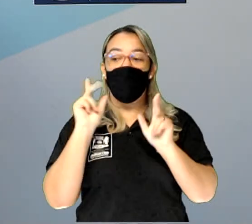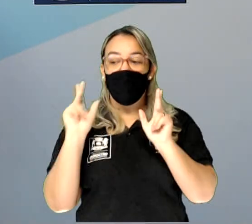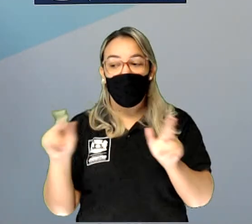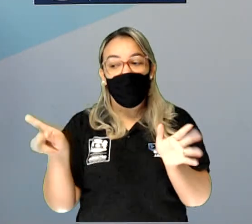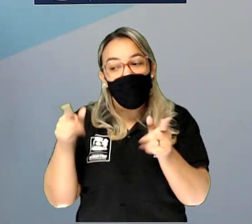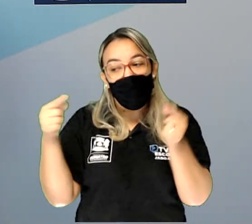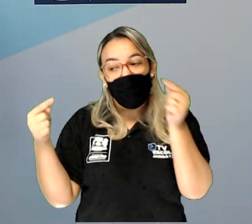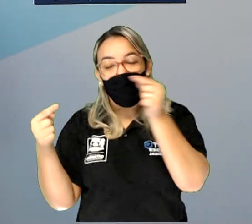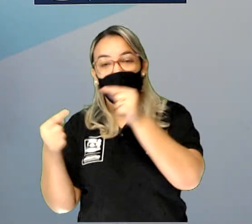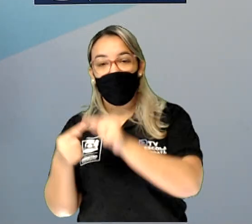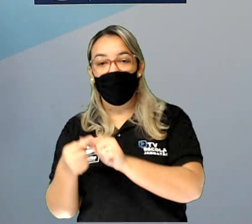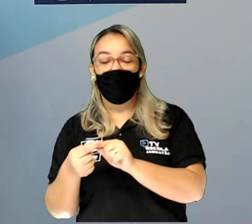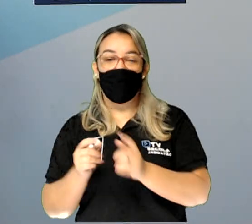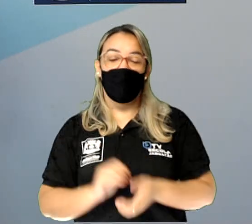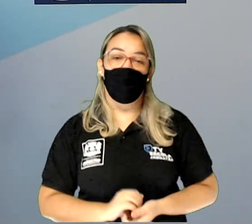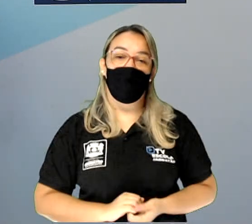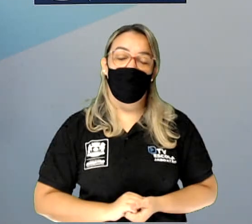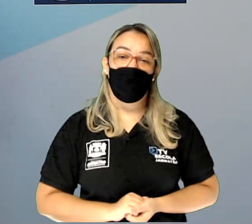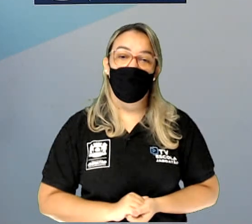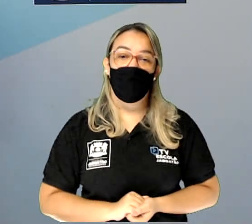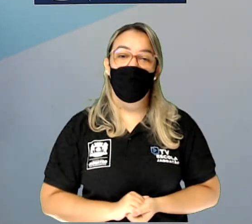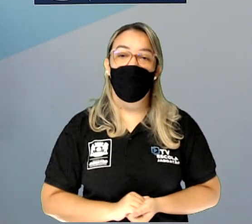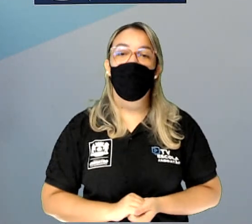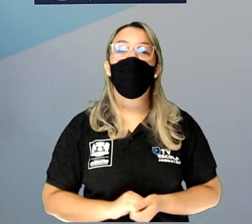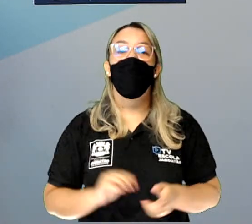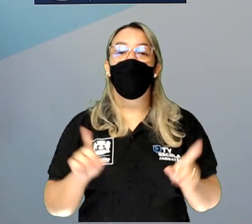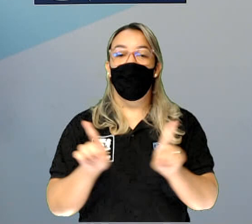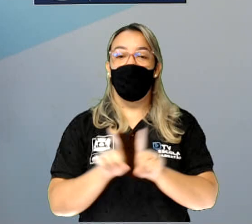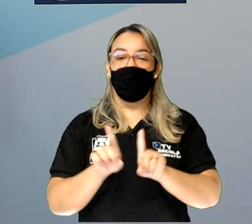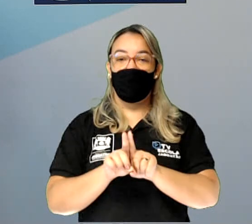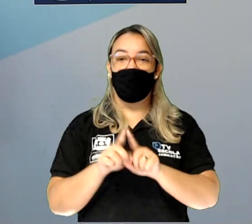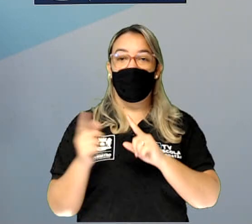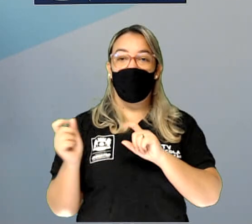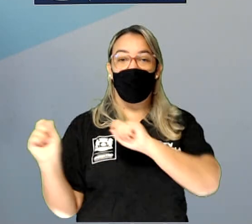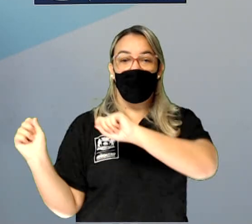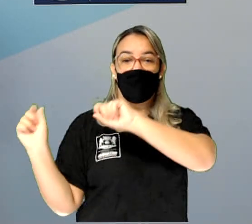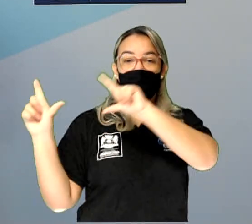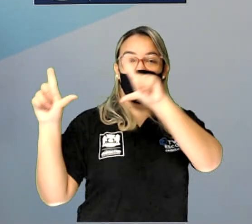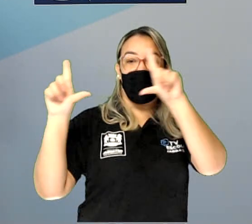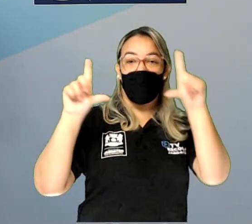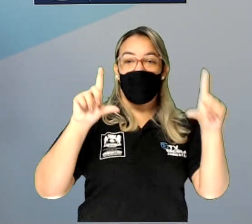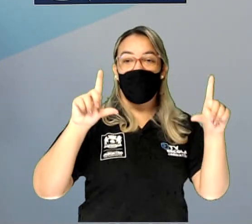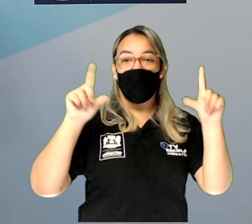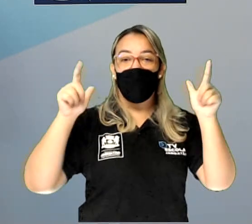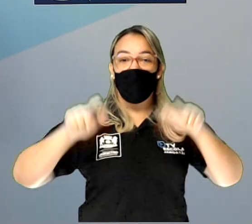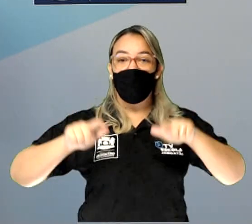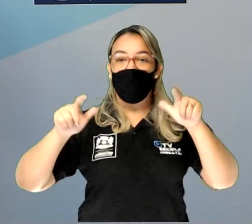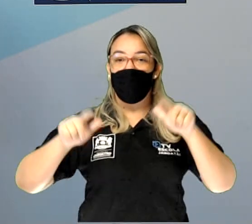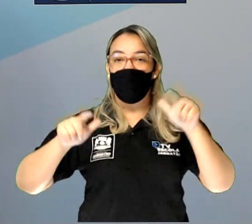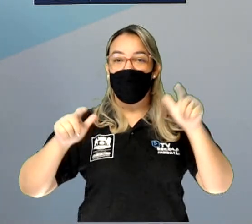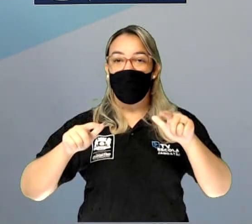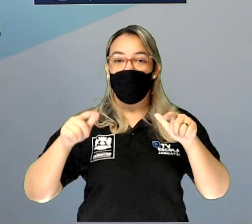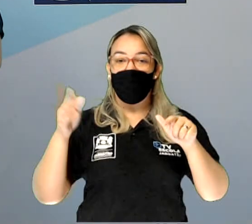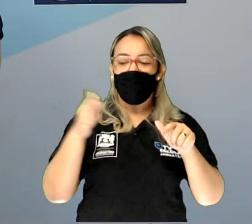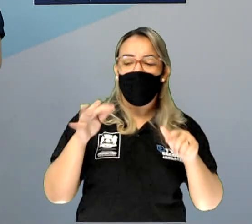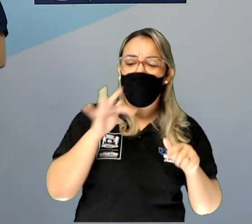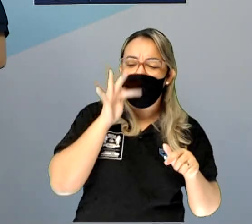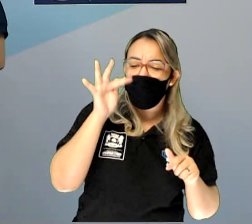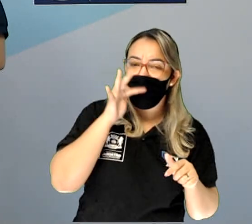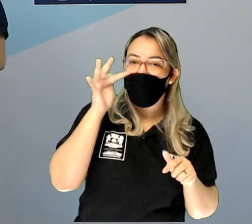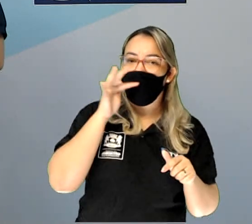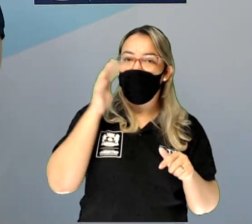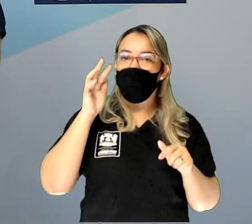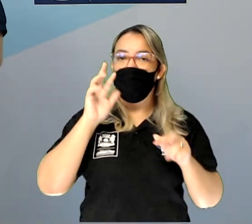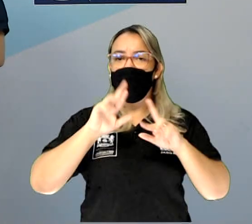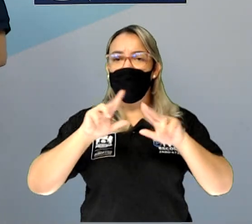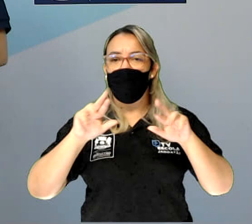E aqui tem tipo um cerrado, né, a caatinga, existem plantas